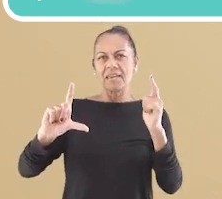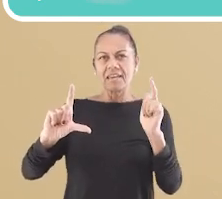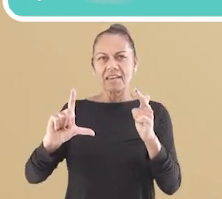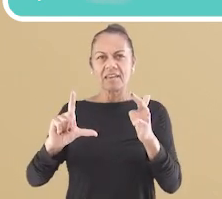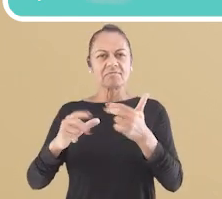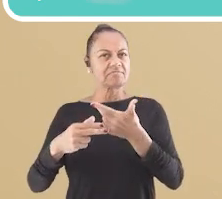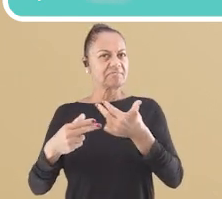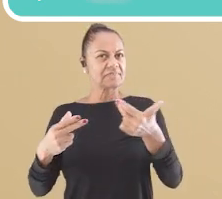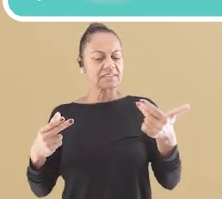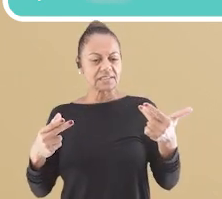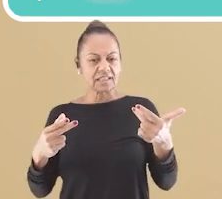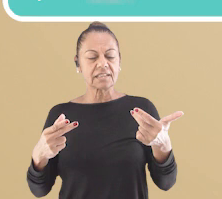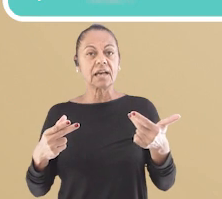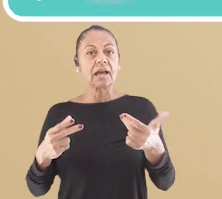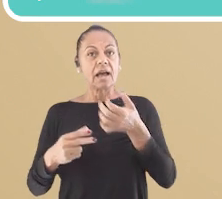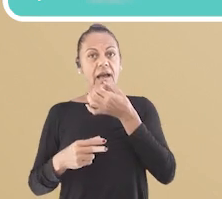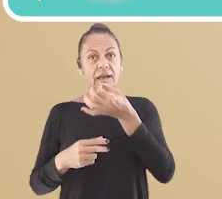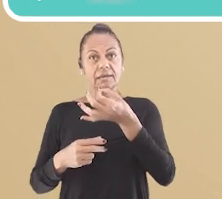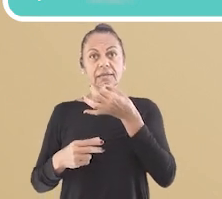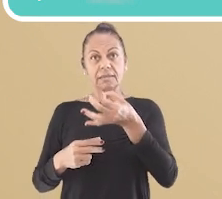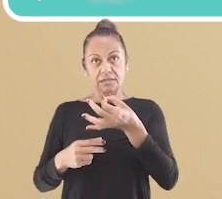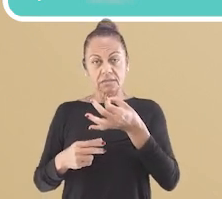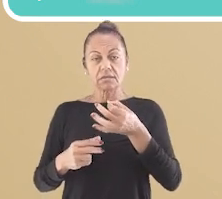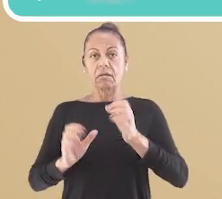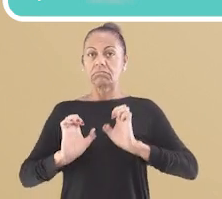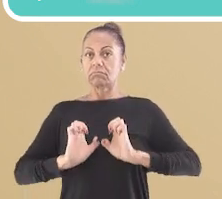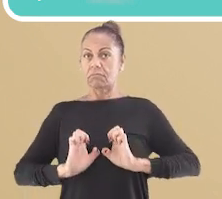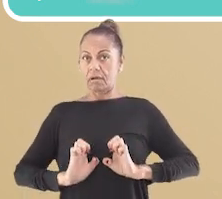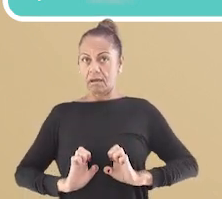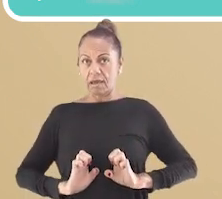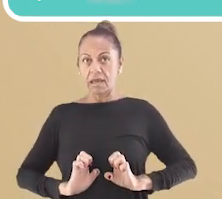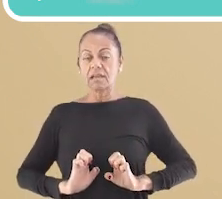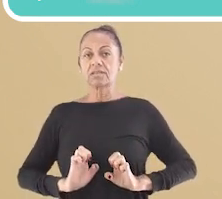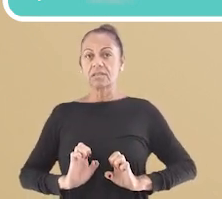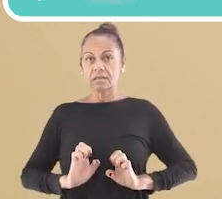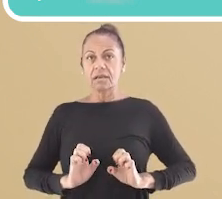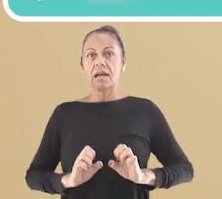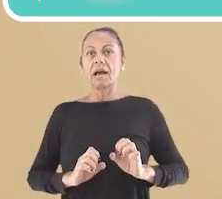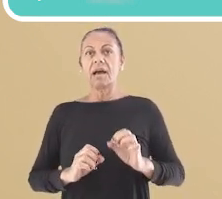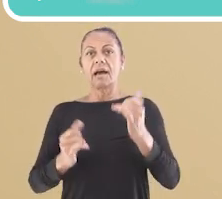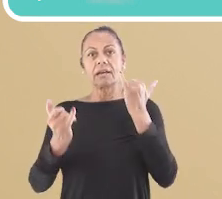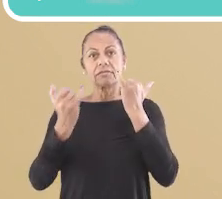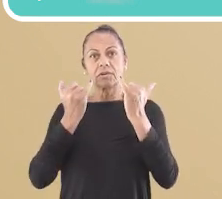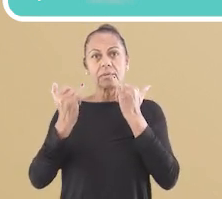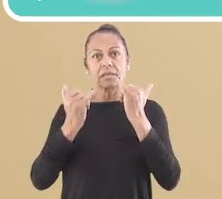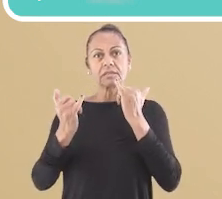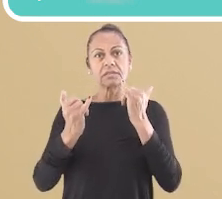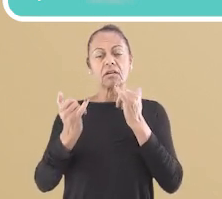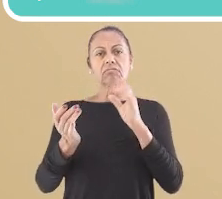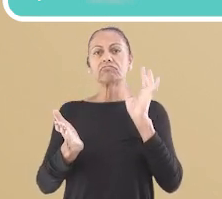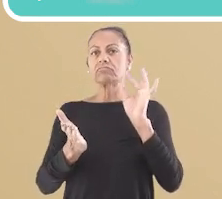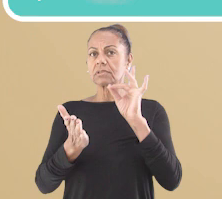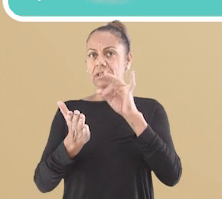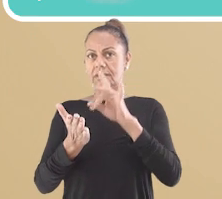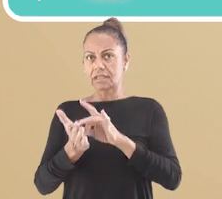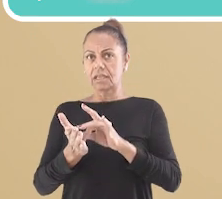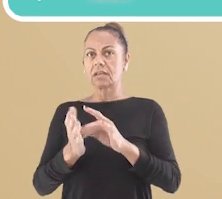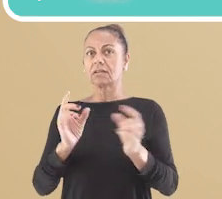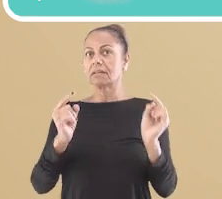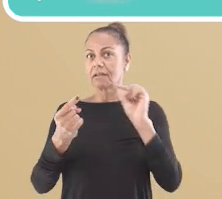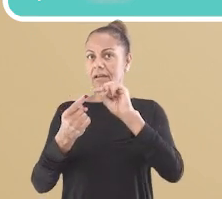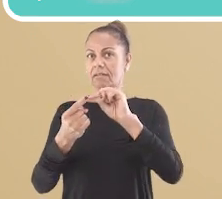posicionar-se de forma crítica e fundamentada, ética e respeitosa frente a fatos e opiniões relacionadas a esses textos.